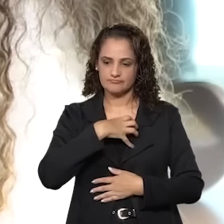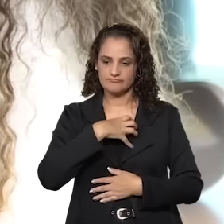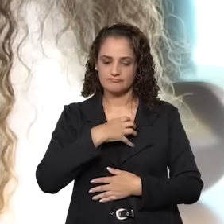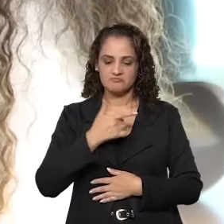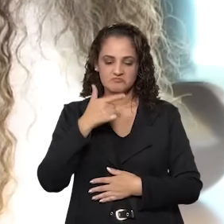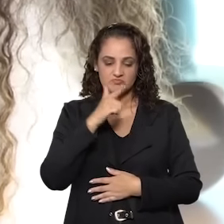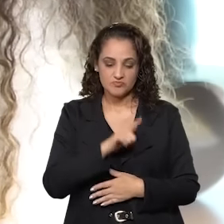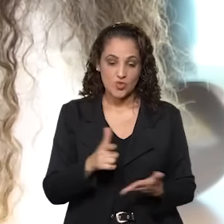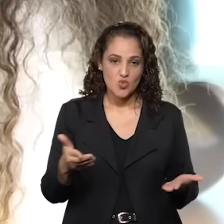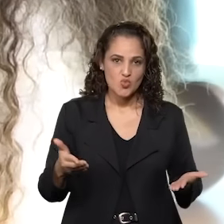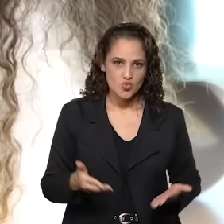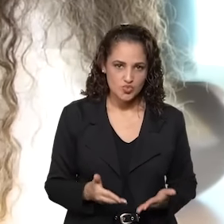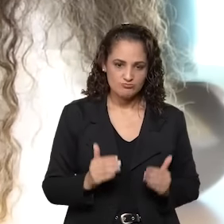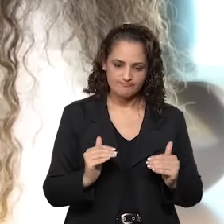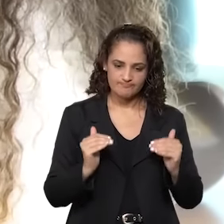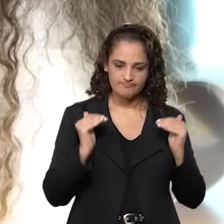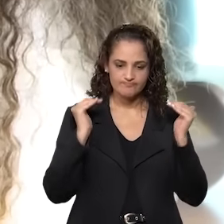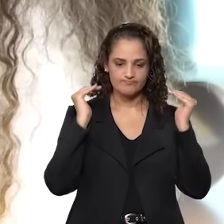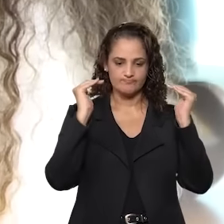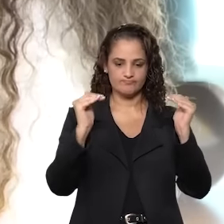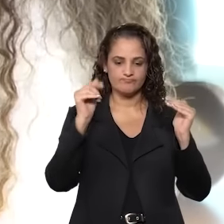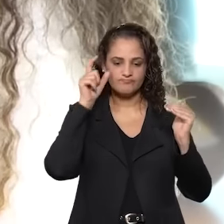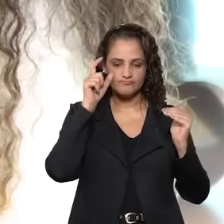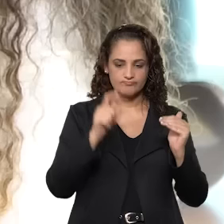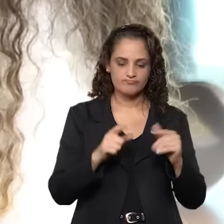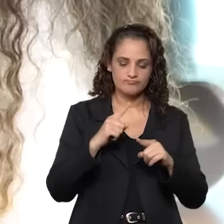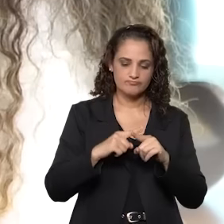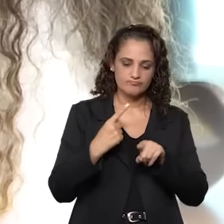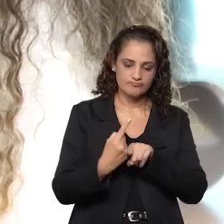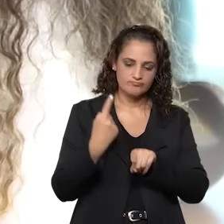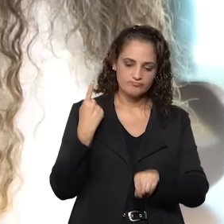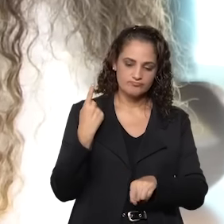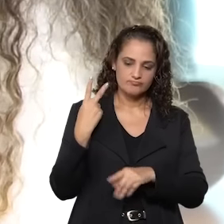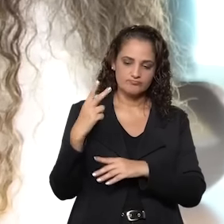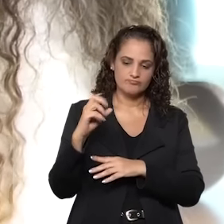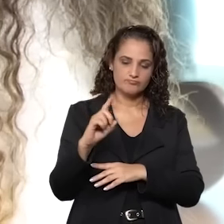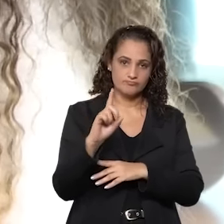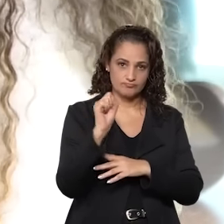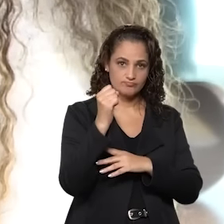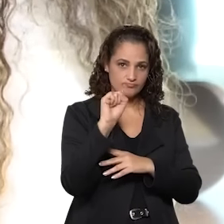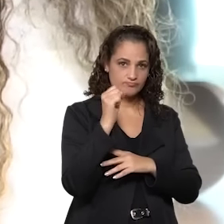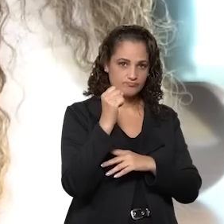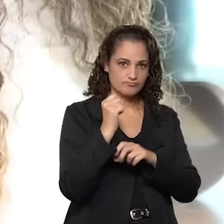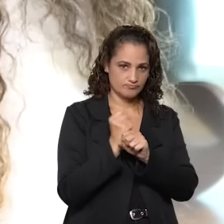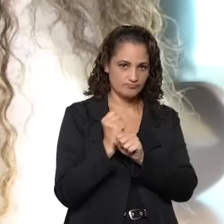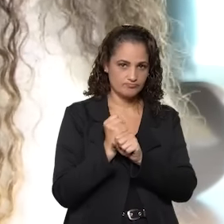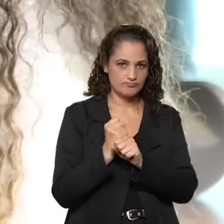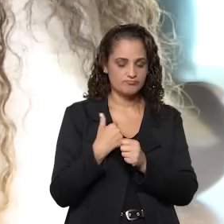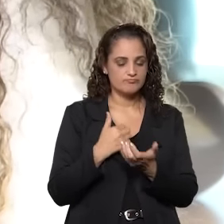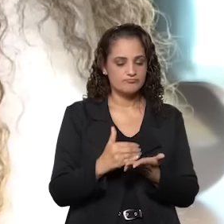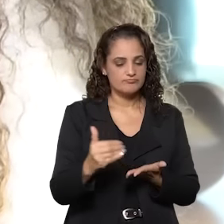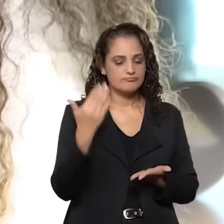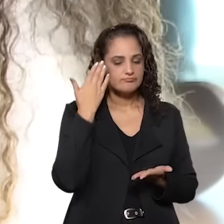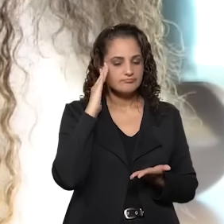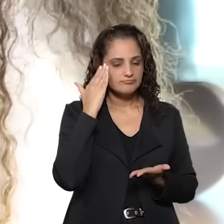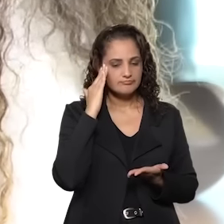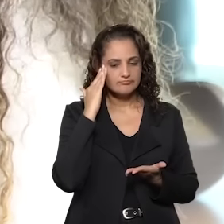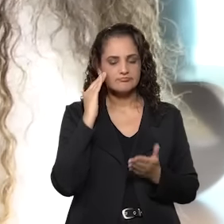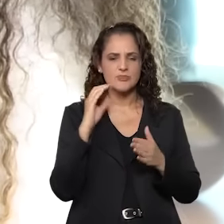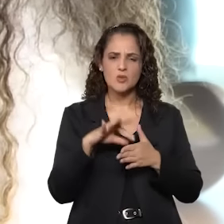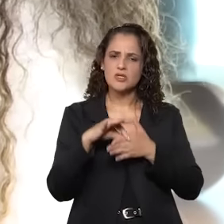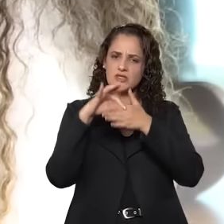Foi muito interessante porque lá em 2018 eh eu comecei a entender eu já estava numa posição de liderança numa grande